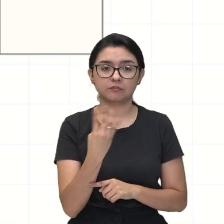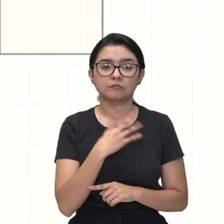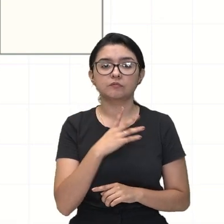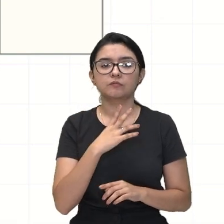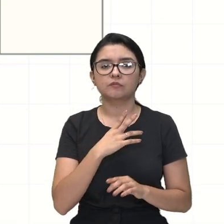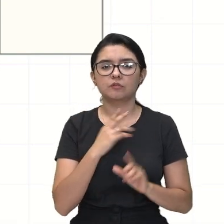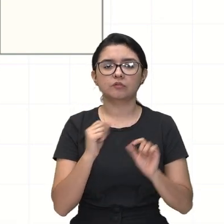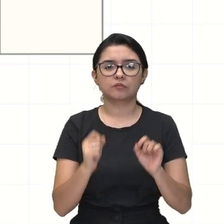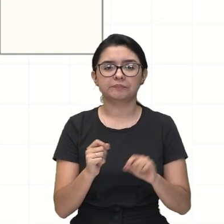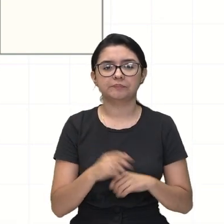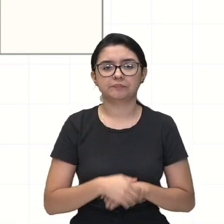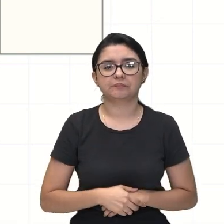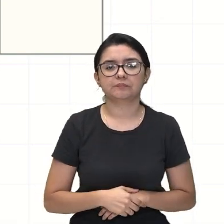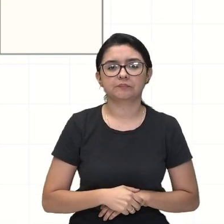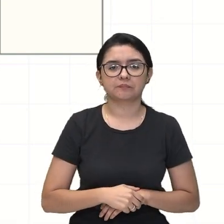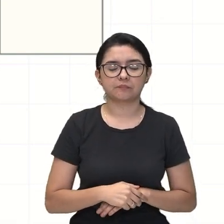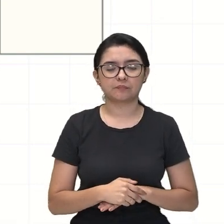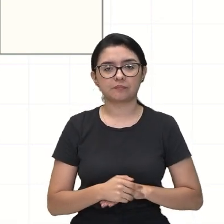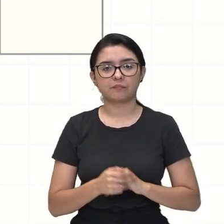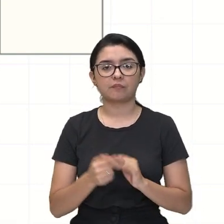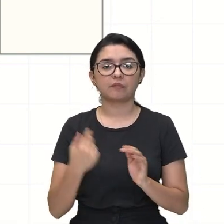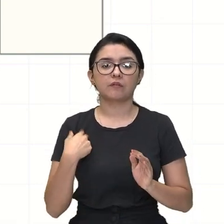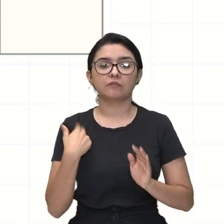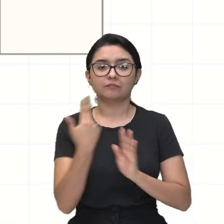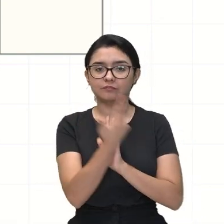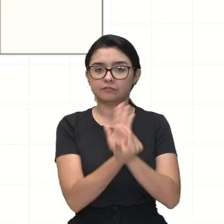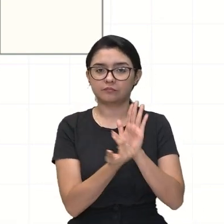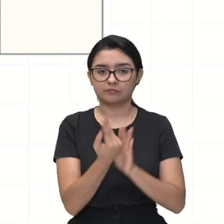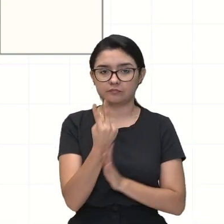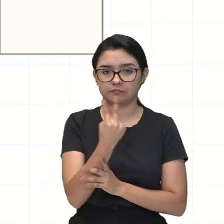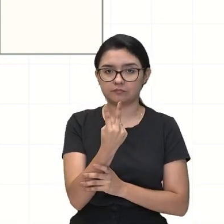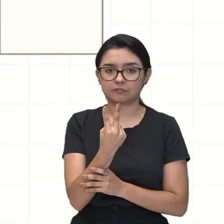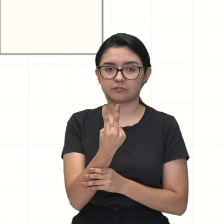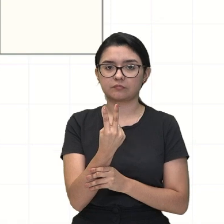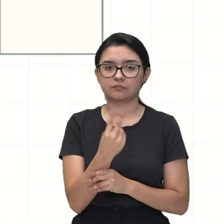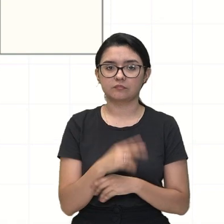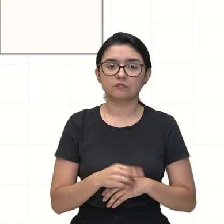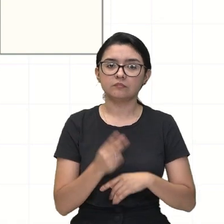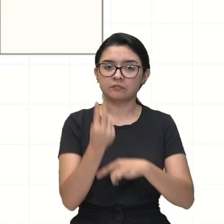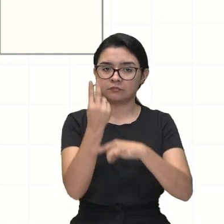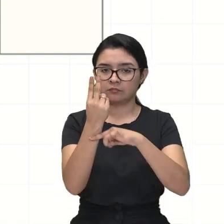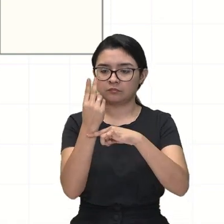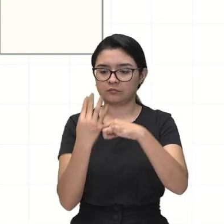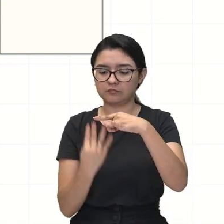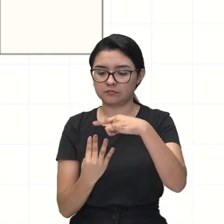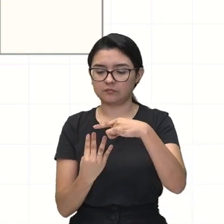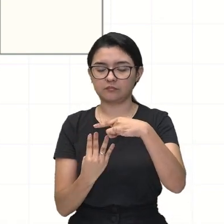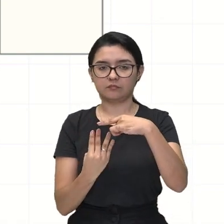tomadas 2, ou seja, 2/4.